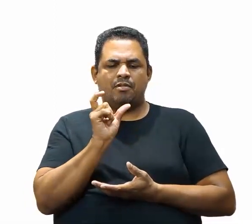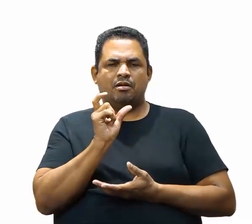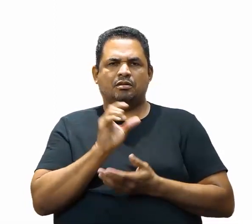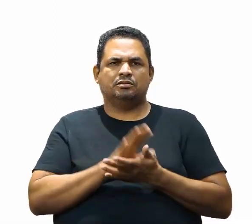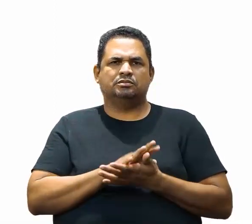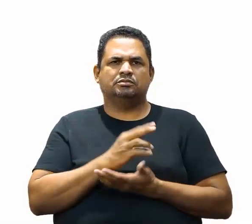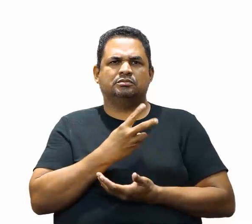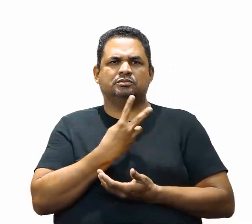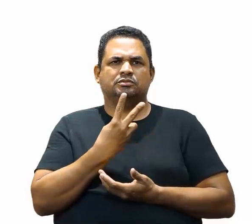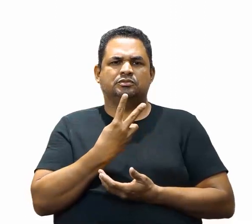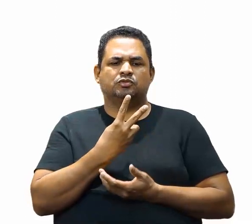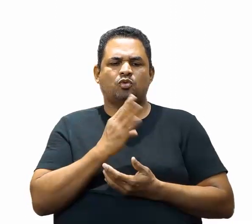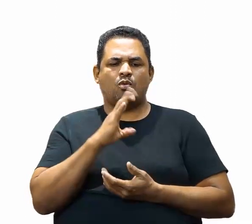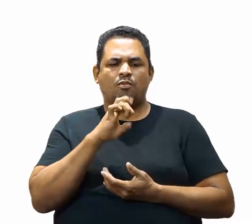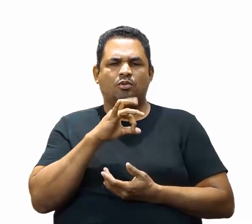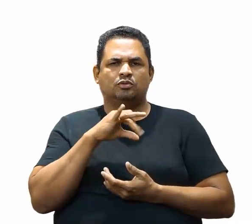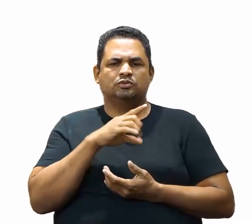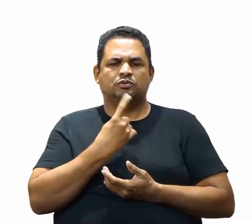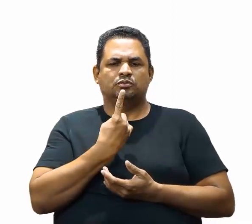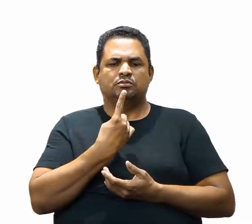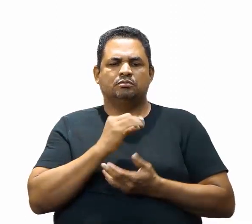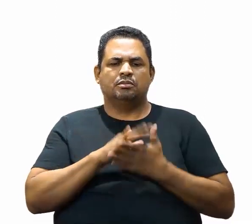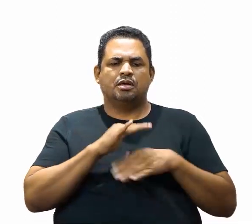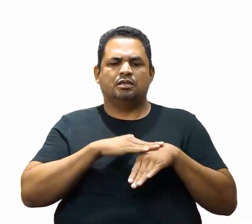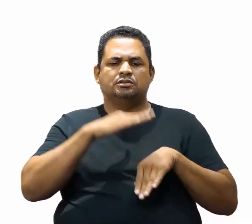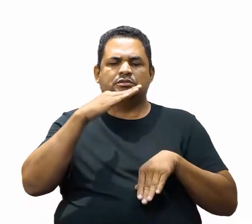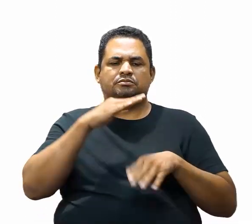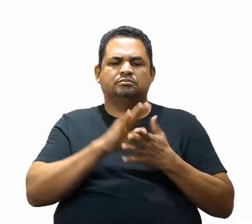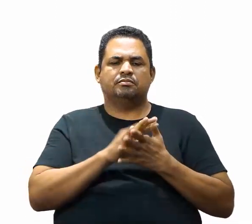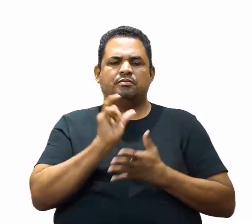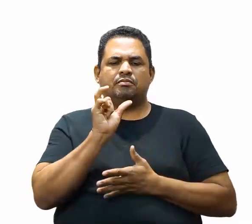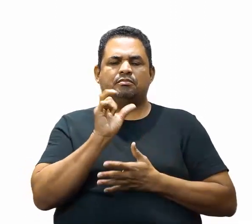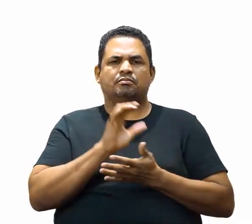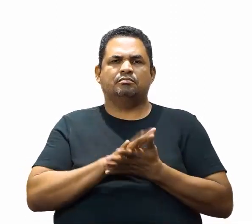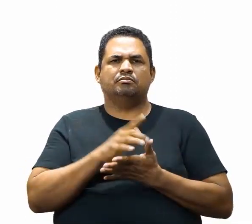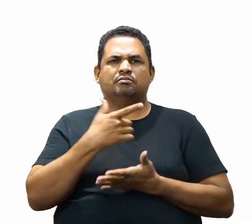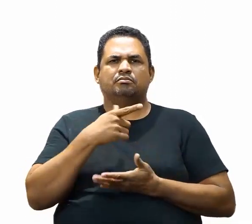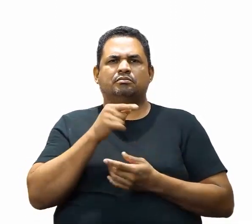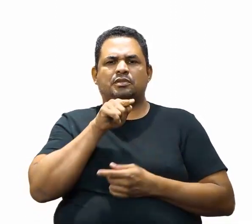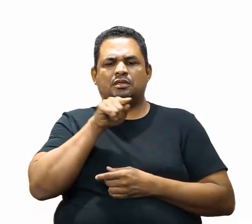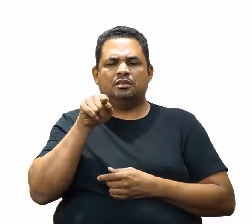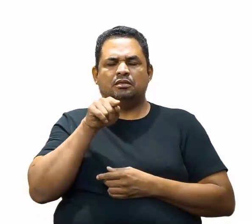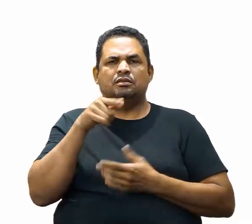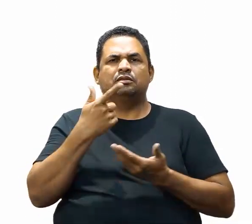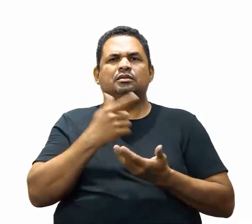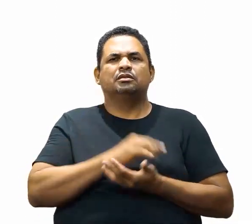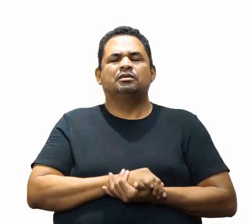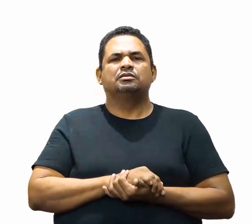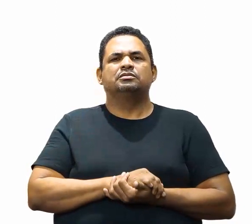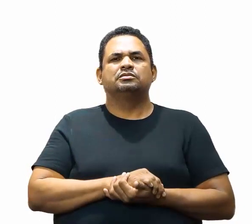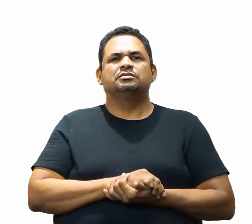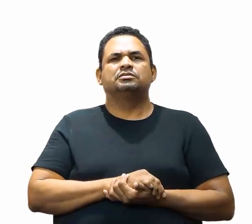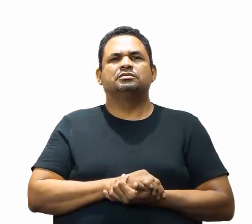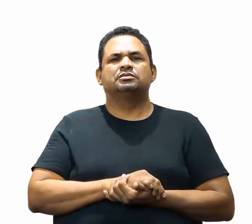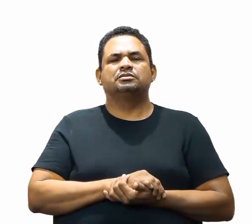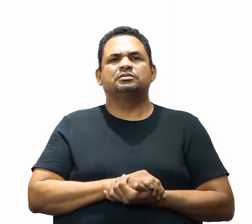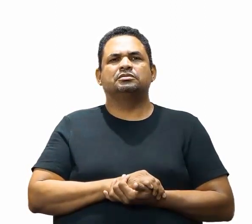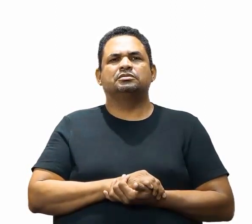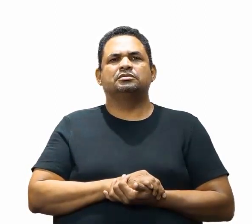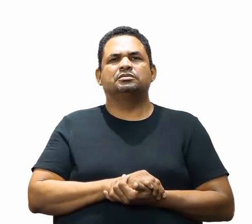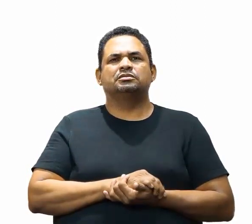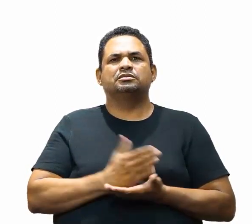de uma palavra. Lembrando que na língua espanhola nós não temos o hífen. Então, as palavras compostas, elas